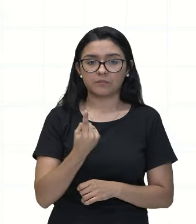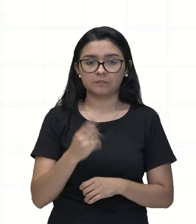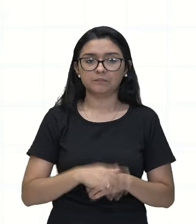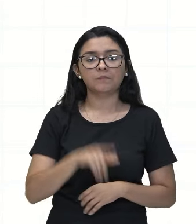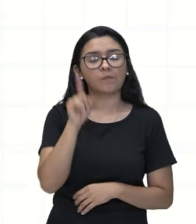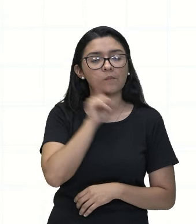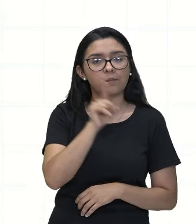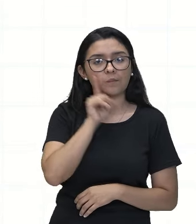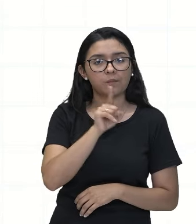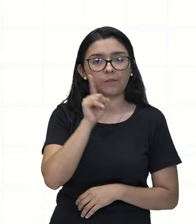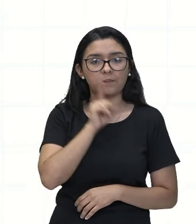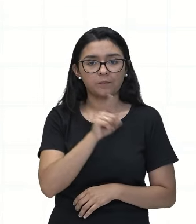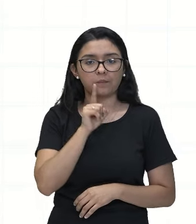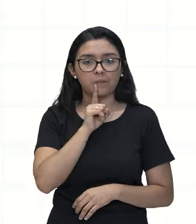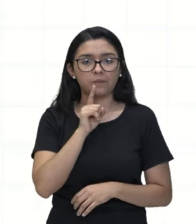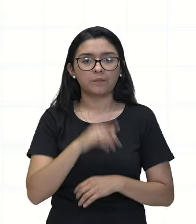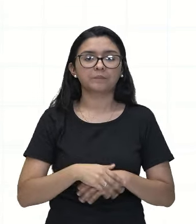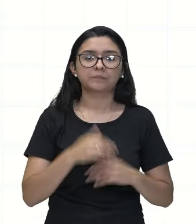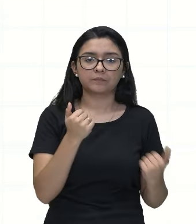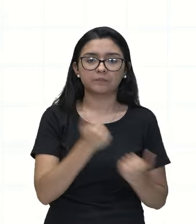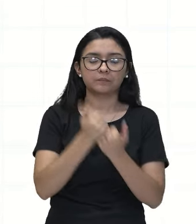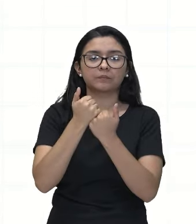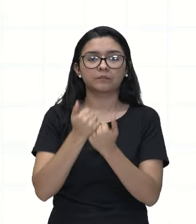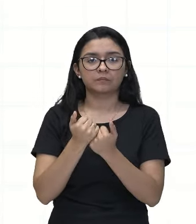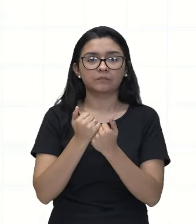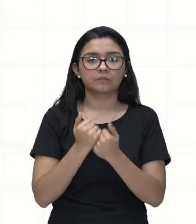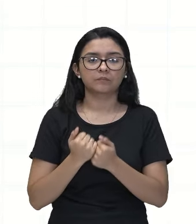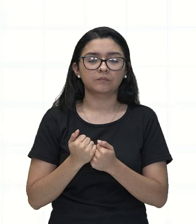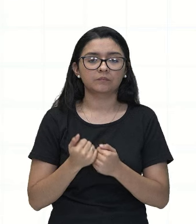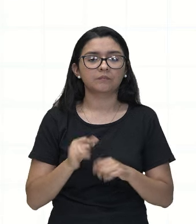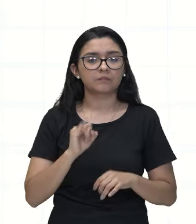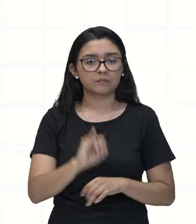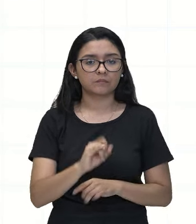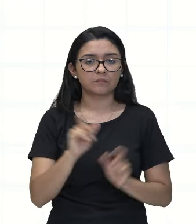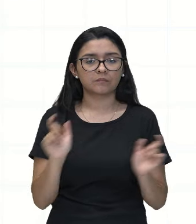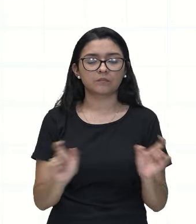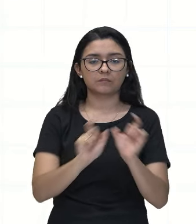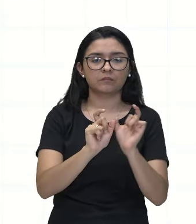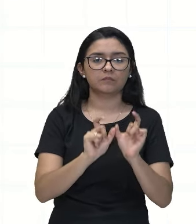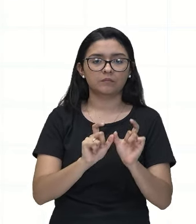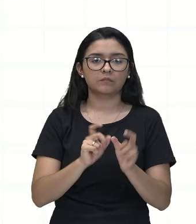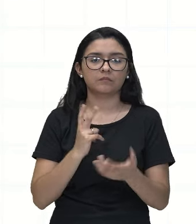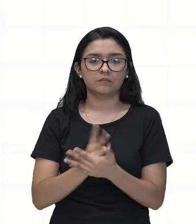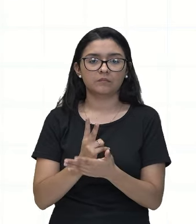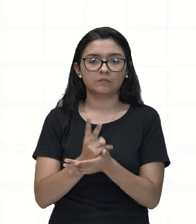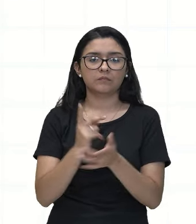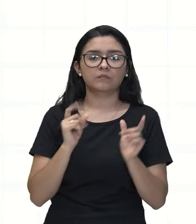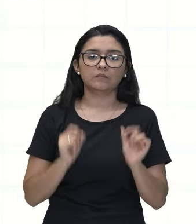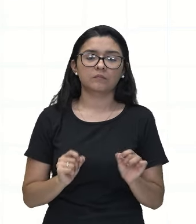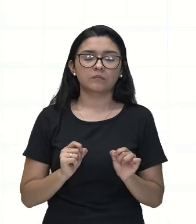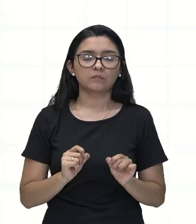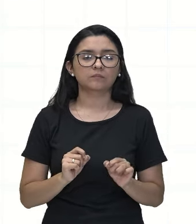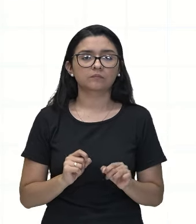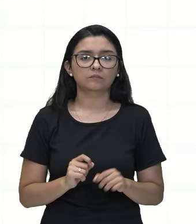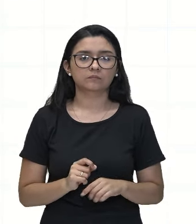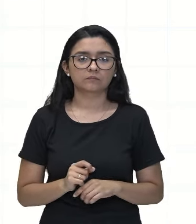reforça Ok se tiver acompanhado ele fica ele